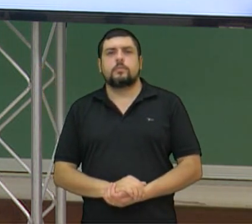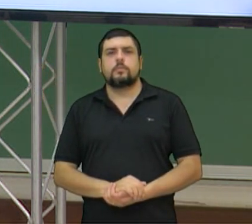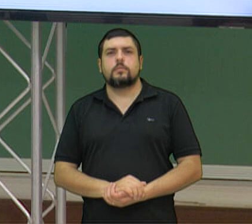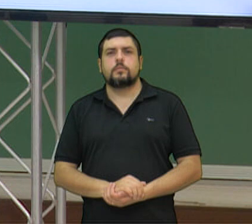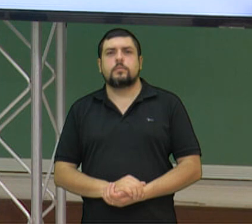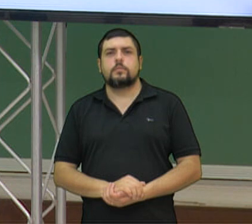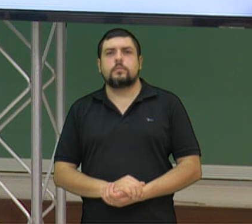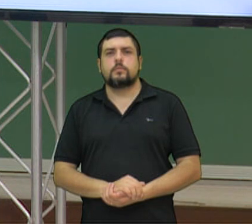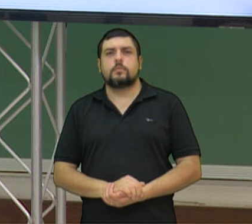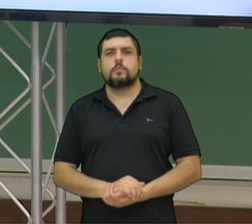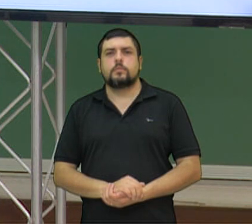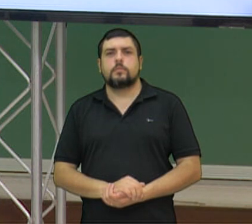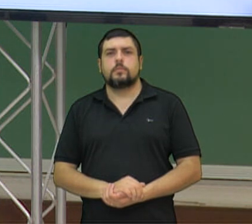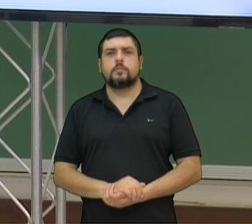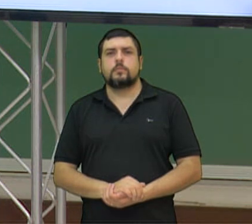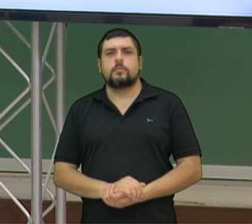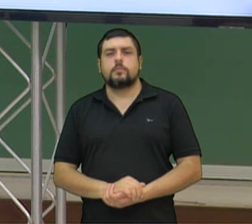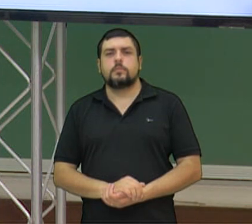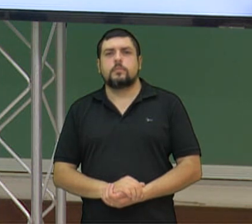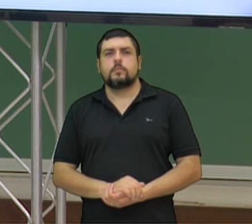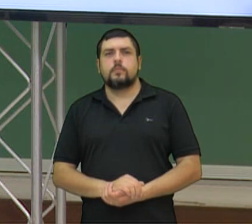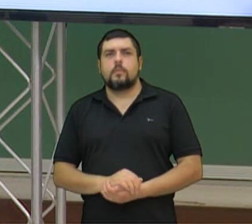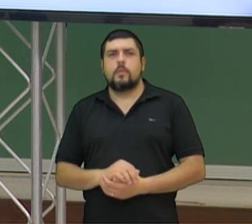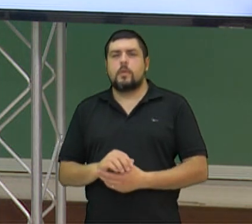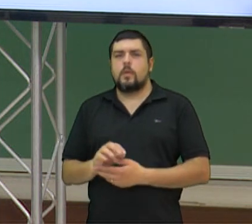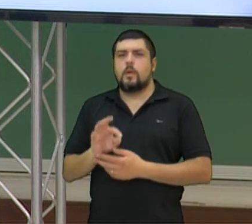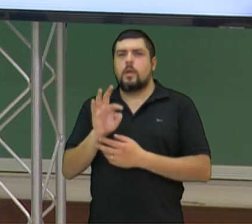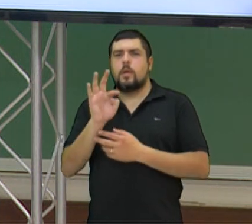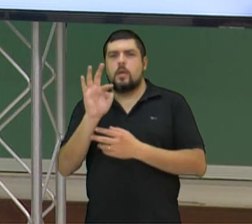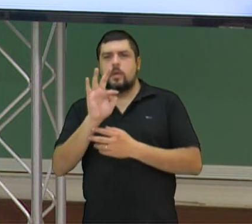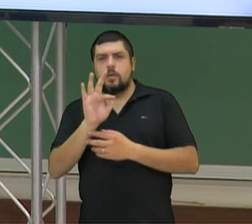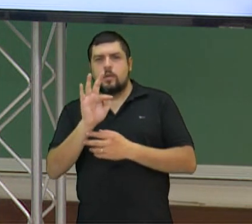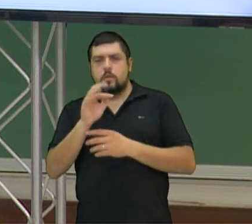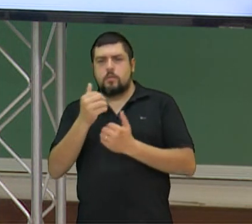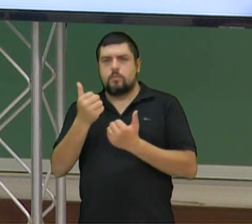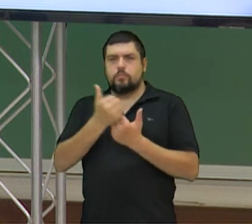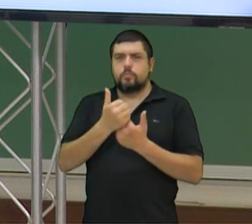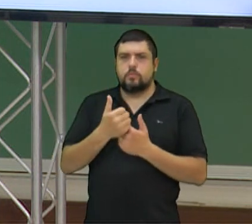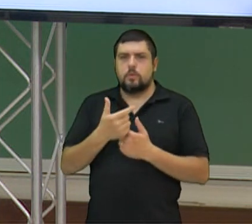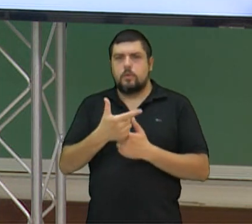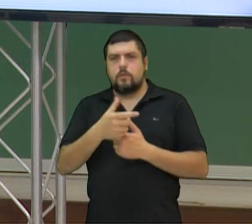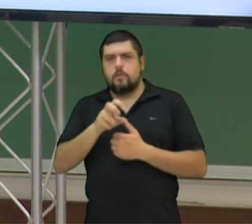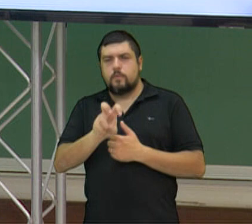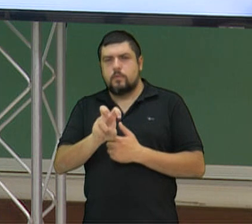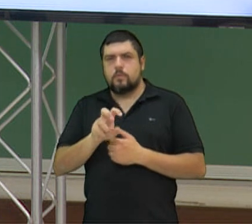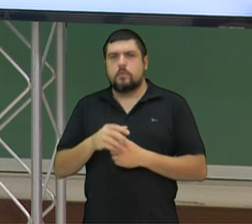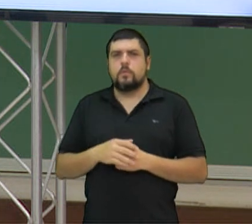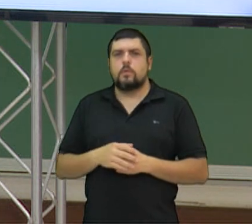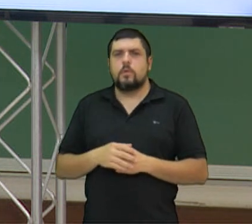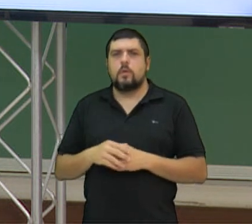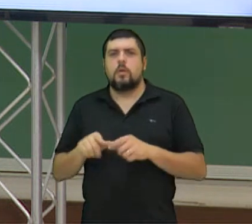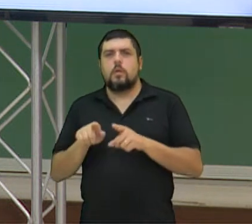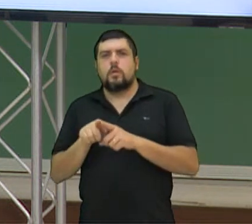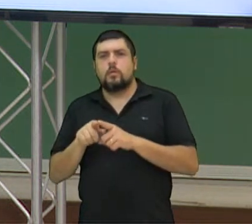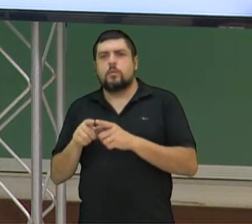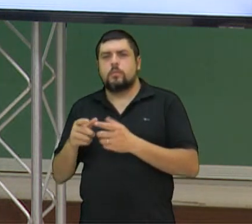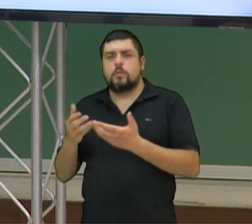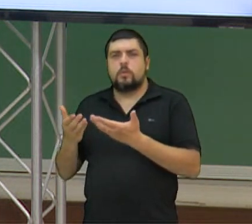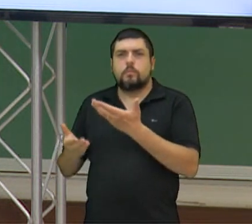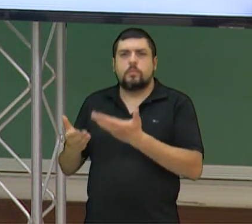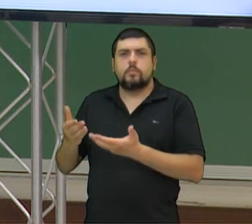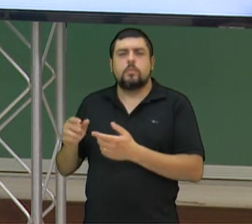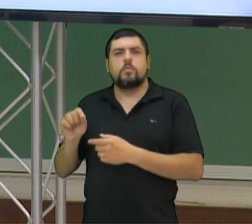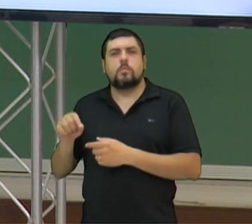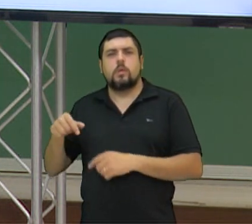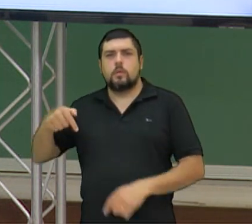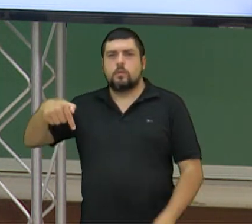seria 25, né? Eu só vou substituir um valor diferente aqui na posição diferente e eu achar o valor do peso, que no caso é representado pela letra Q,